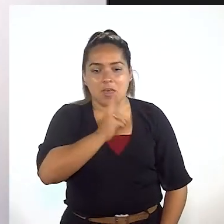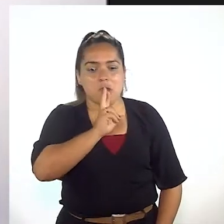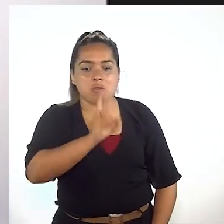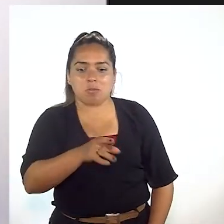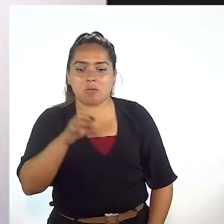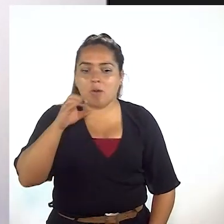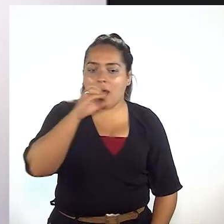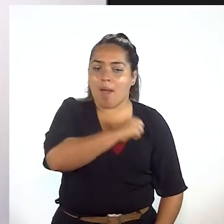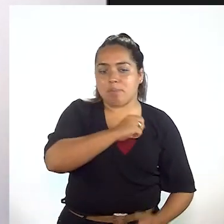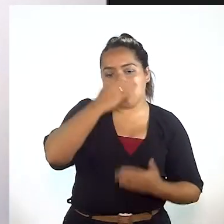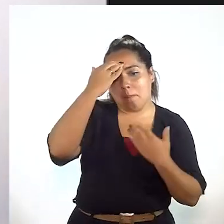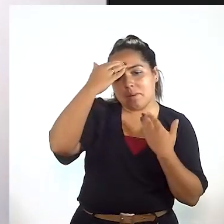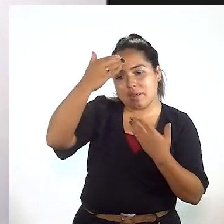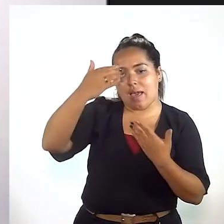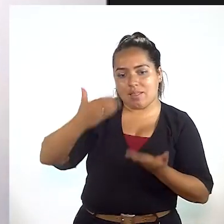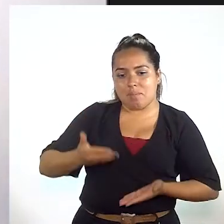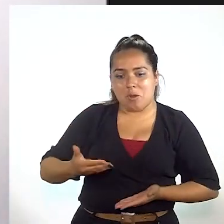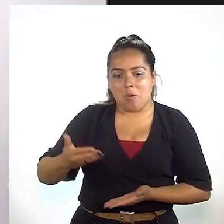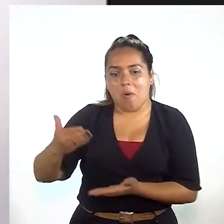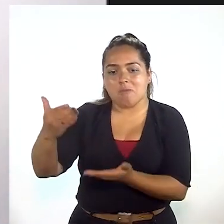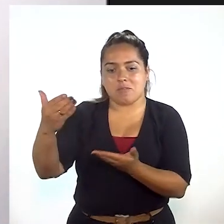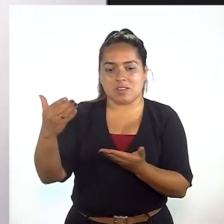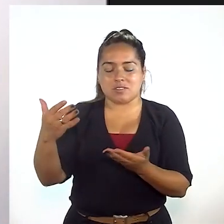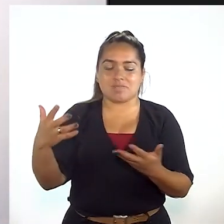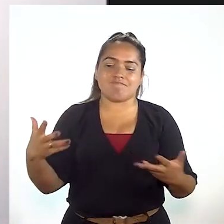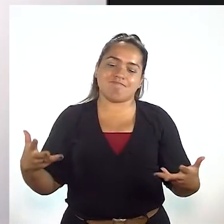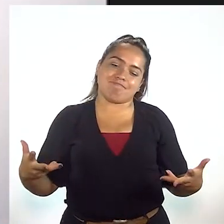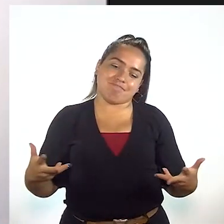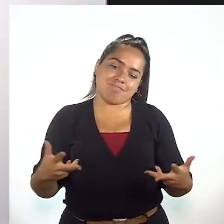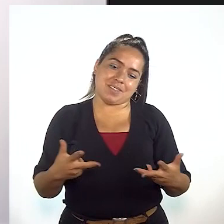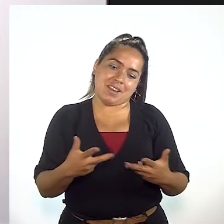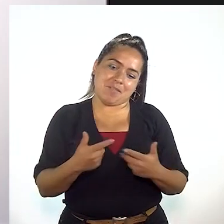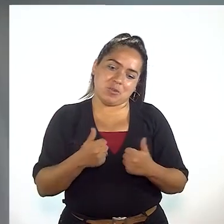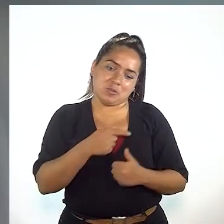estou aí sempre online. E muito obrigada pelo convite.